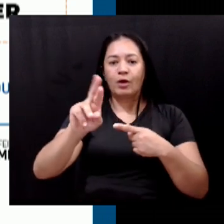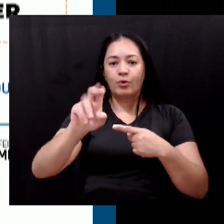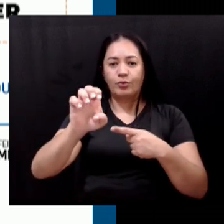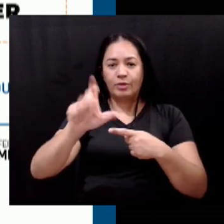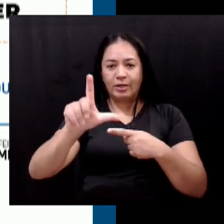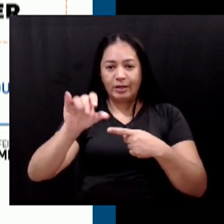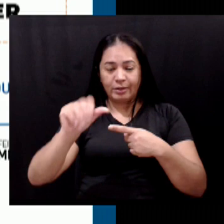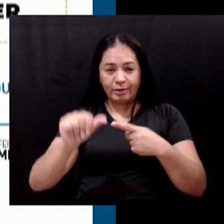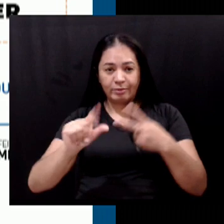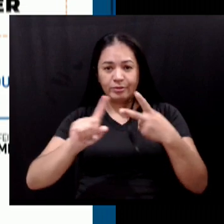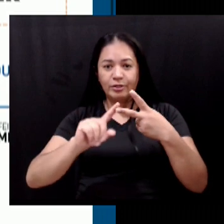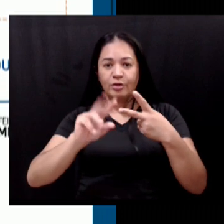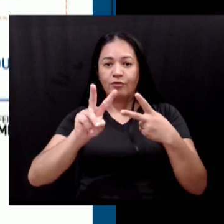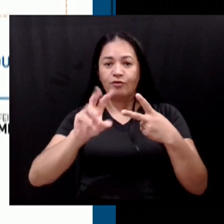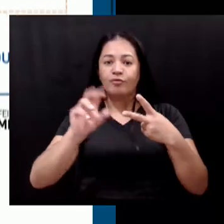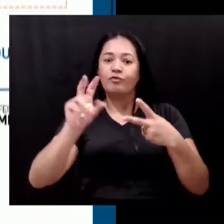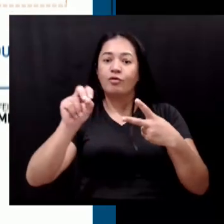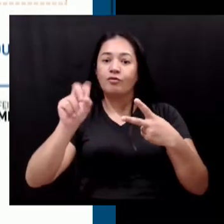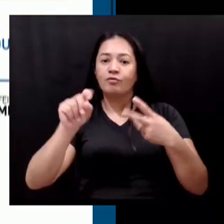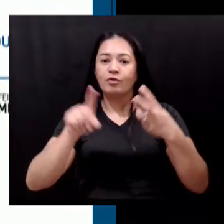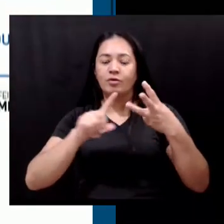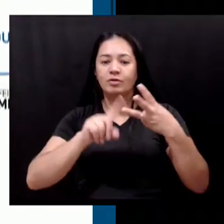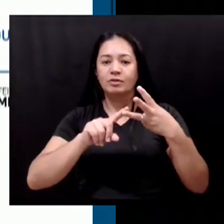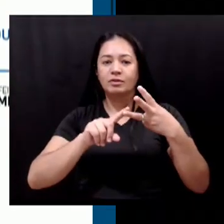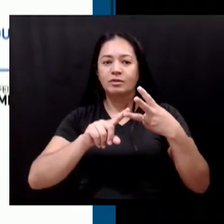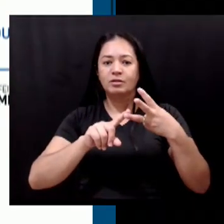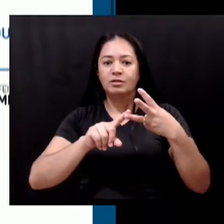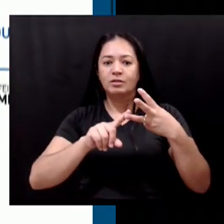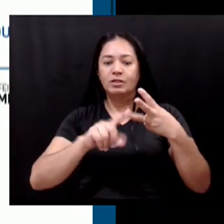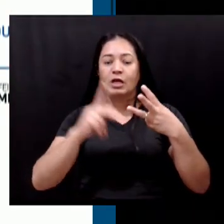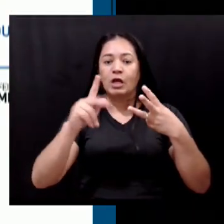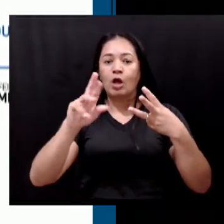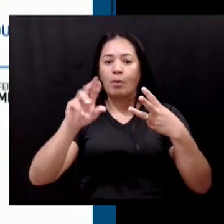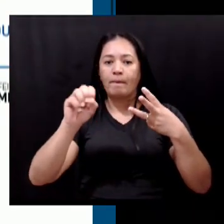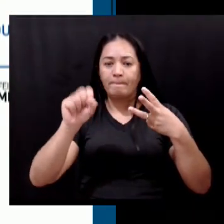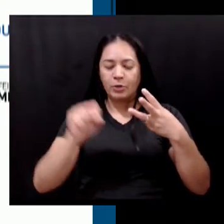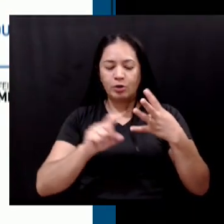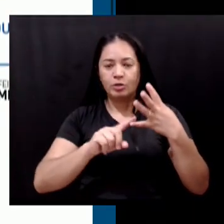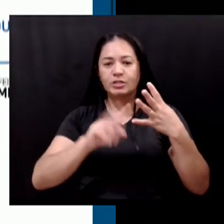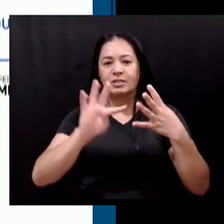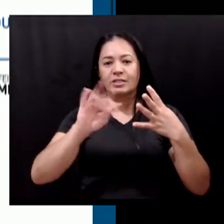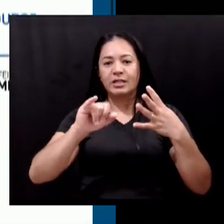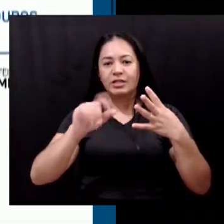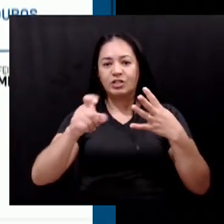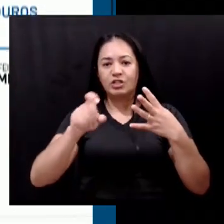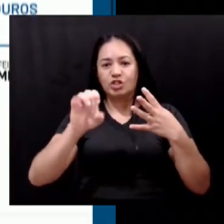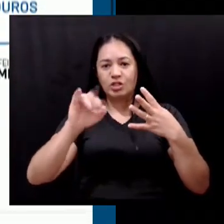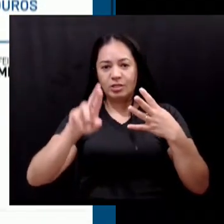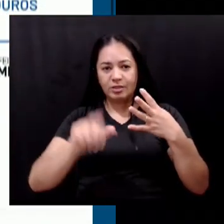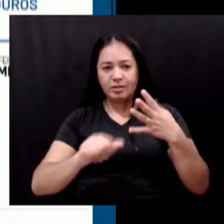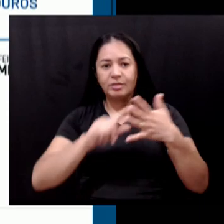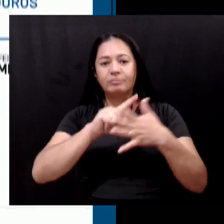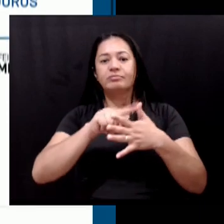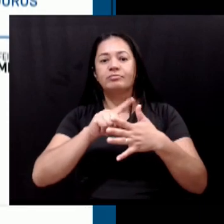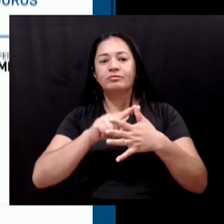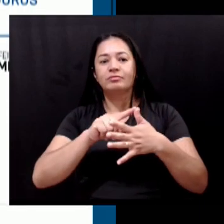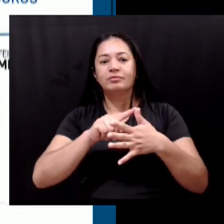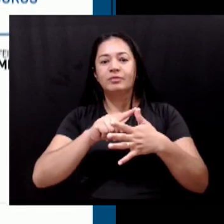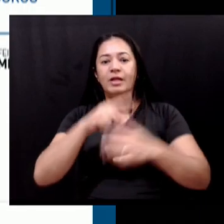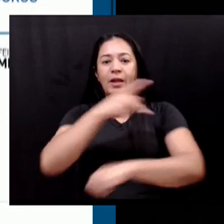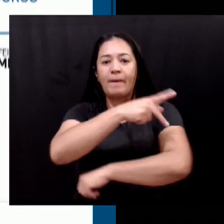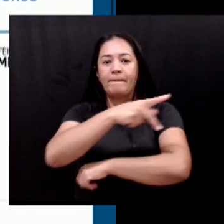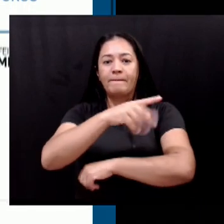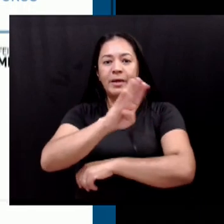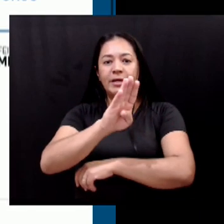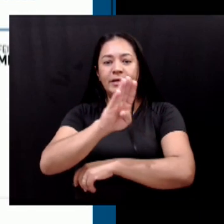Vovô, Vila Prost de Souza, Vila Teixeira, Vila Nova, Residencial Parque Bandeirantes e também